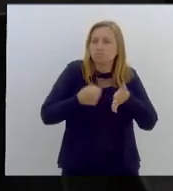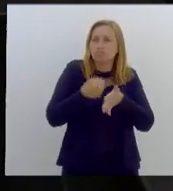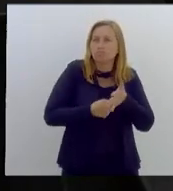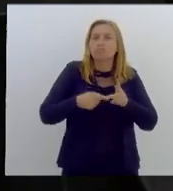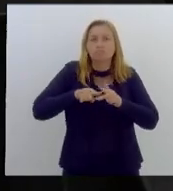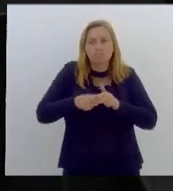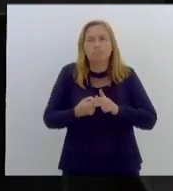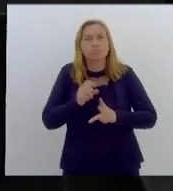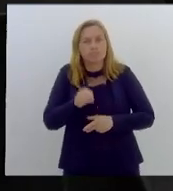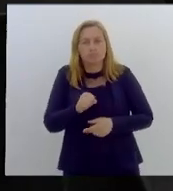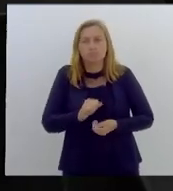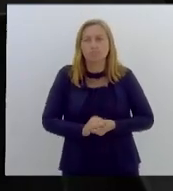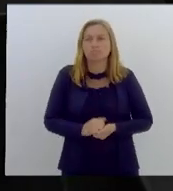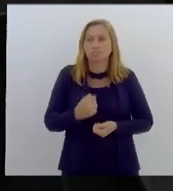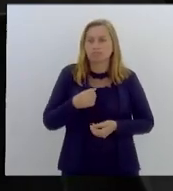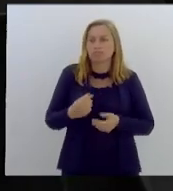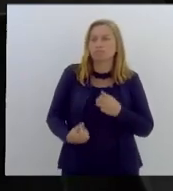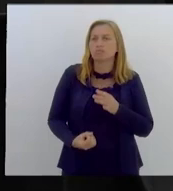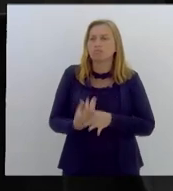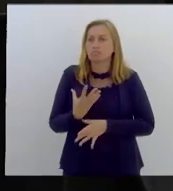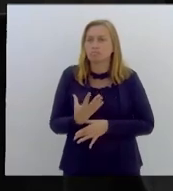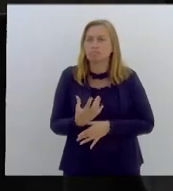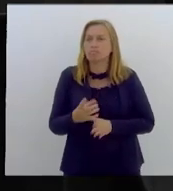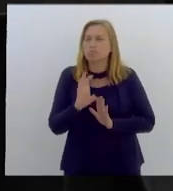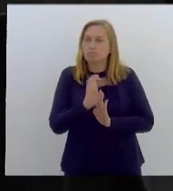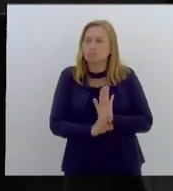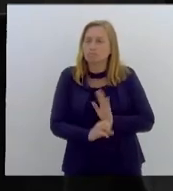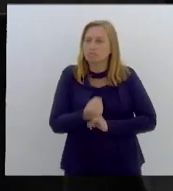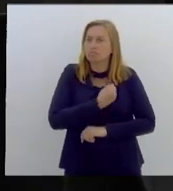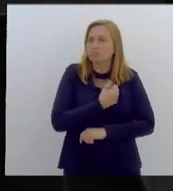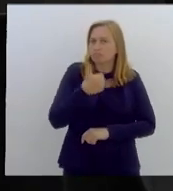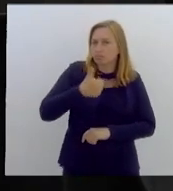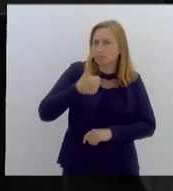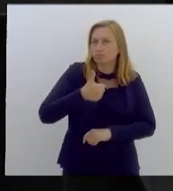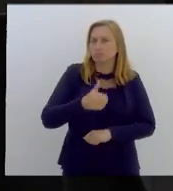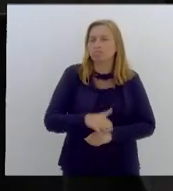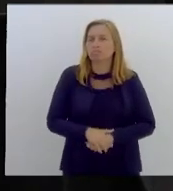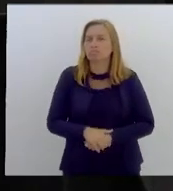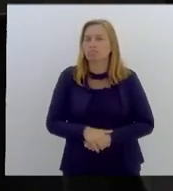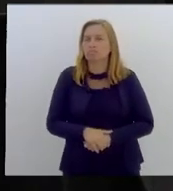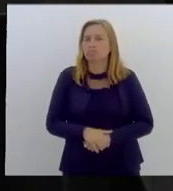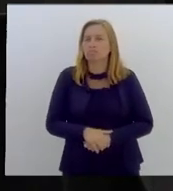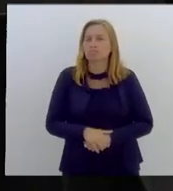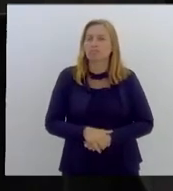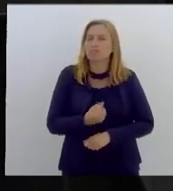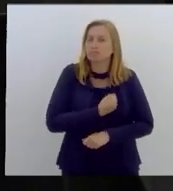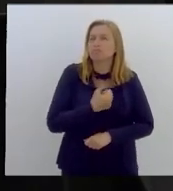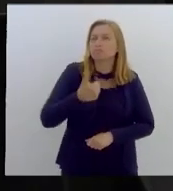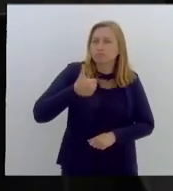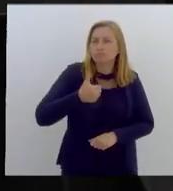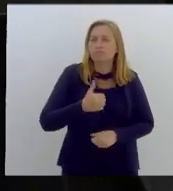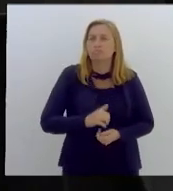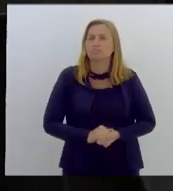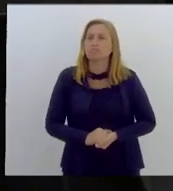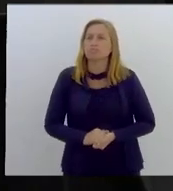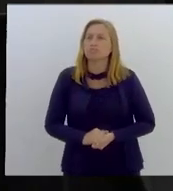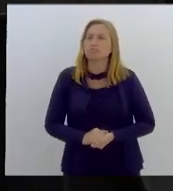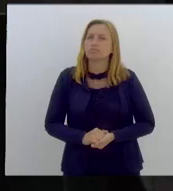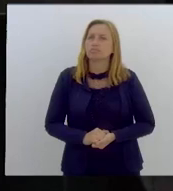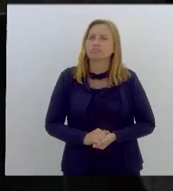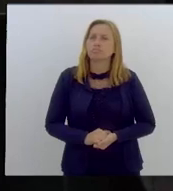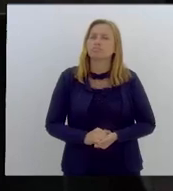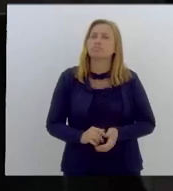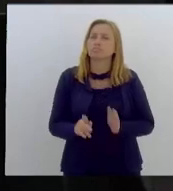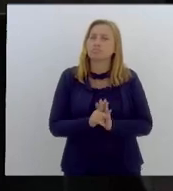corrigir isso. Eu sou autor da emenda número 1, a emenda número 1 a